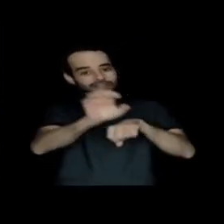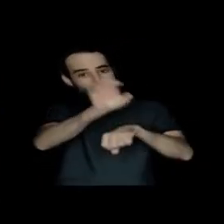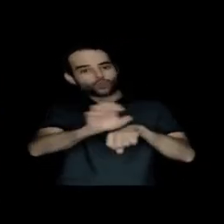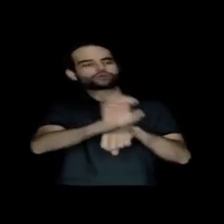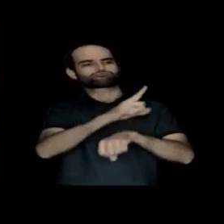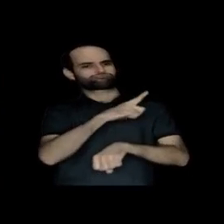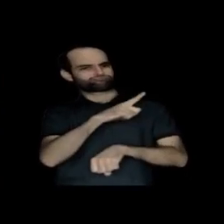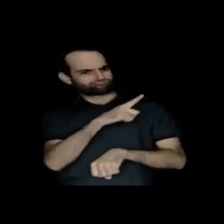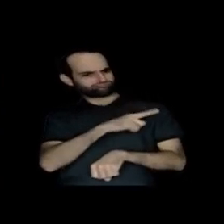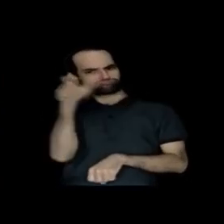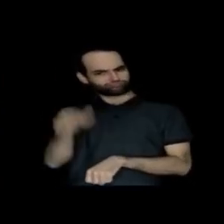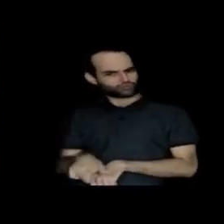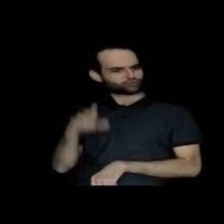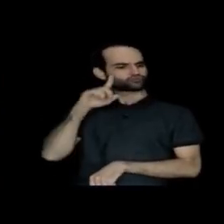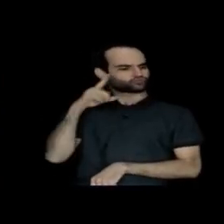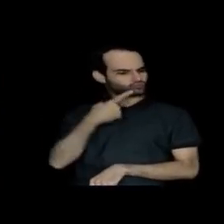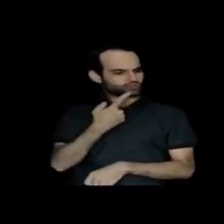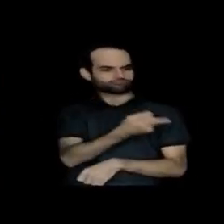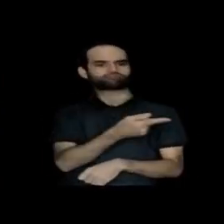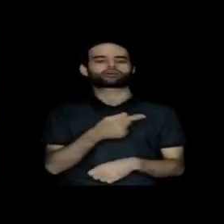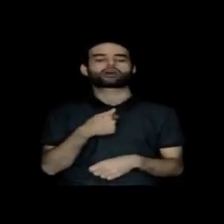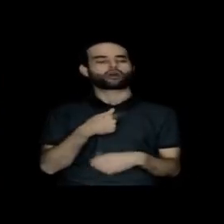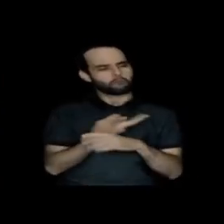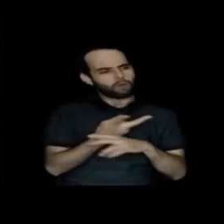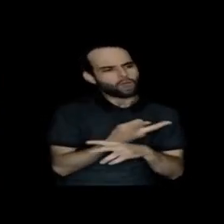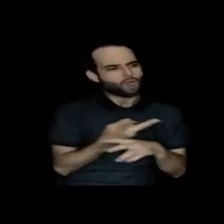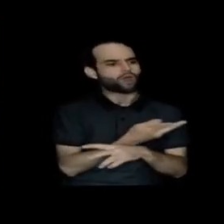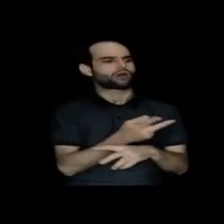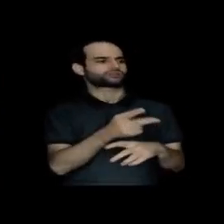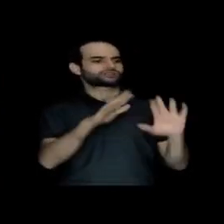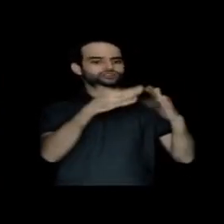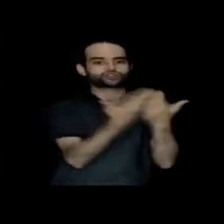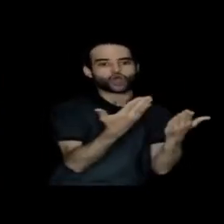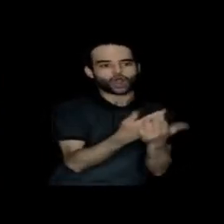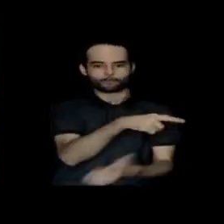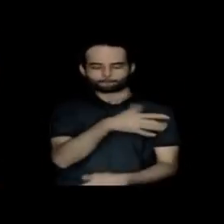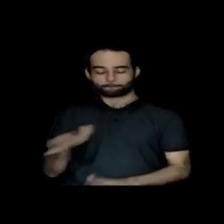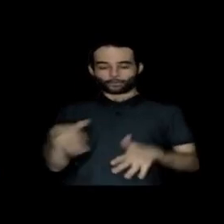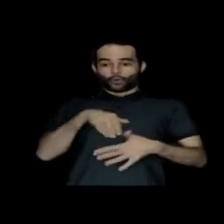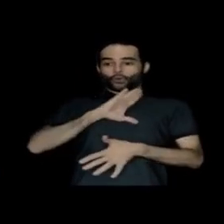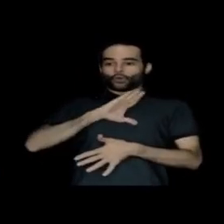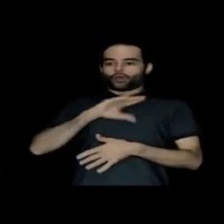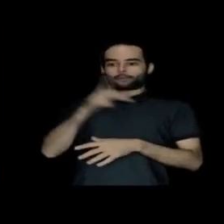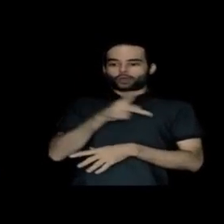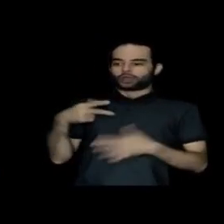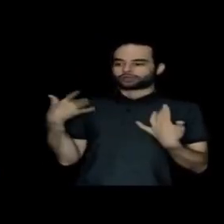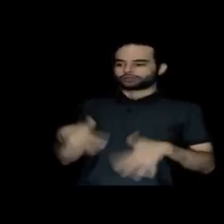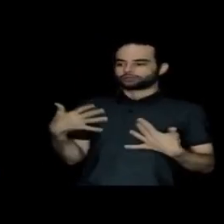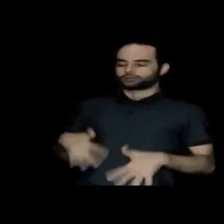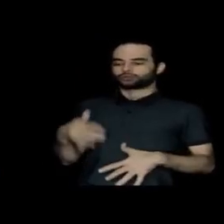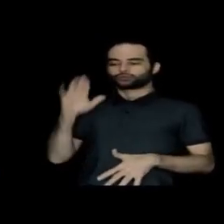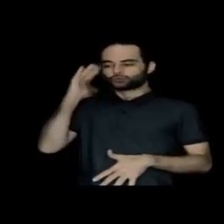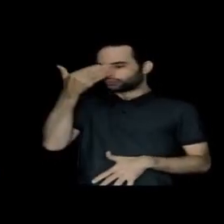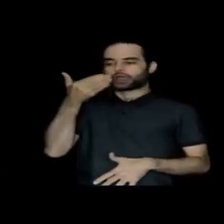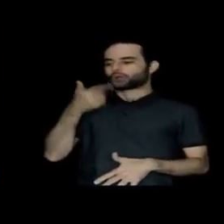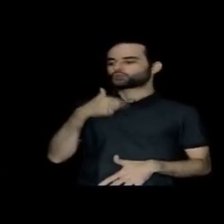do estado, que tinha algumas professoras que faziam um trabalho com crianças surdas, com pessoas surdas. Eu fui em busca dessa escola, a